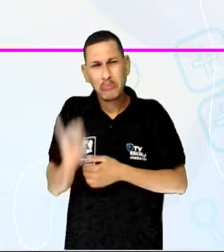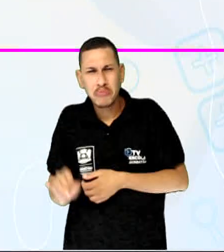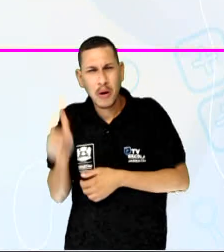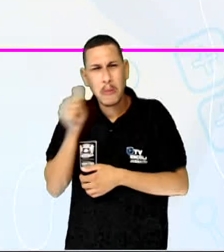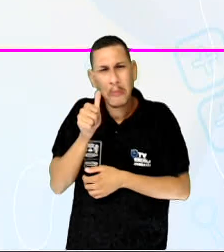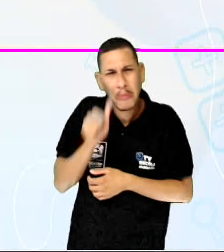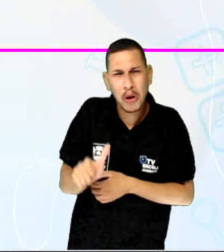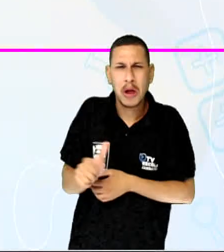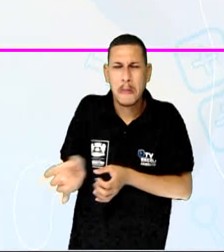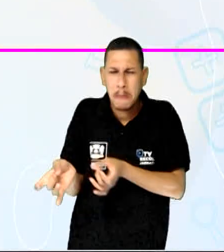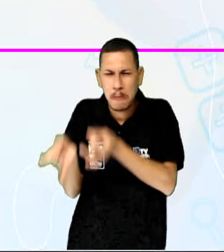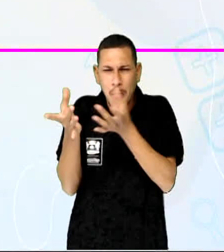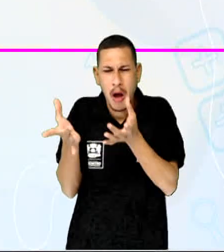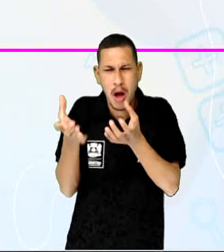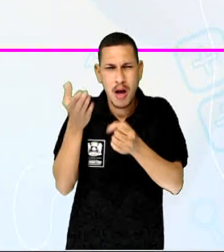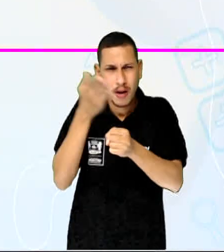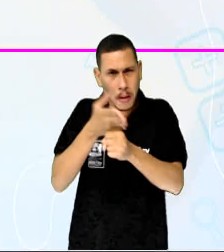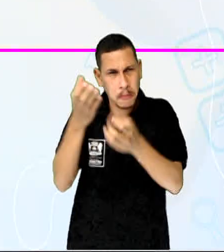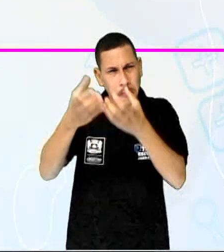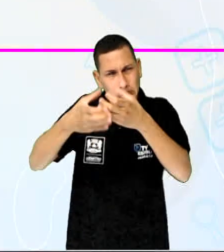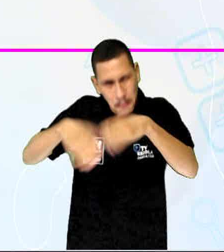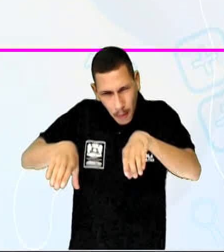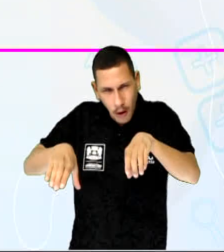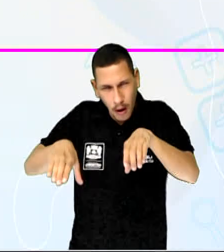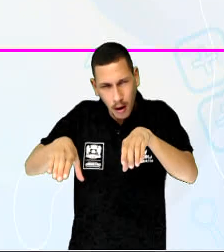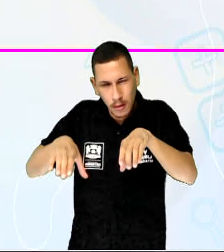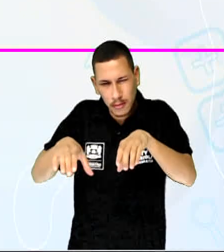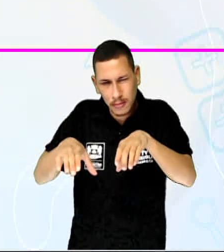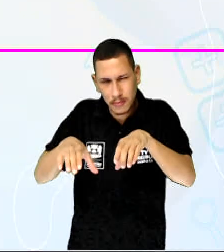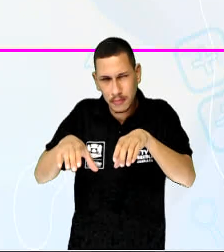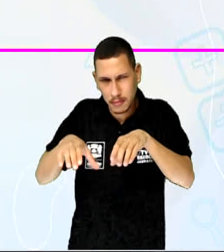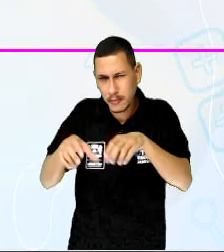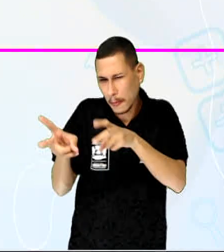eggs, percebam aí a estrutura na forma